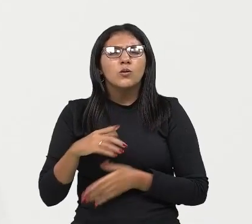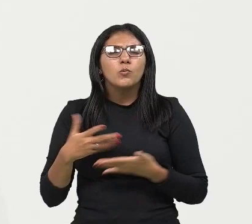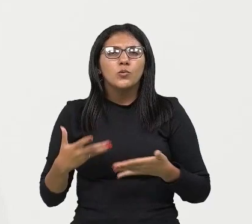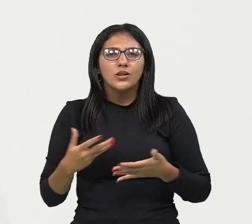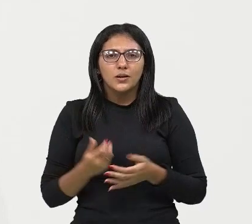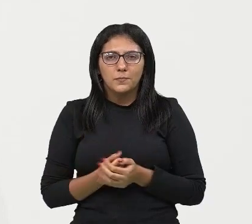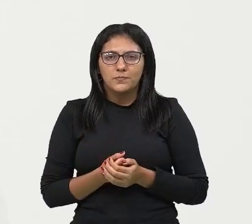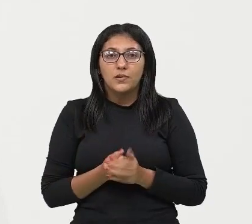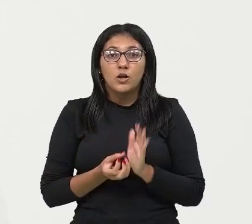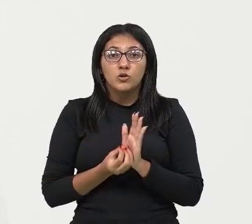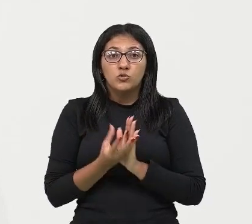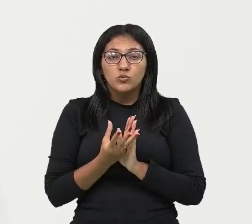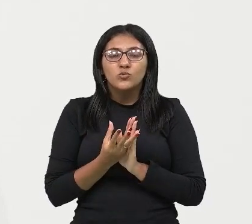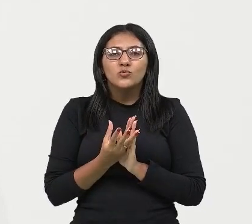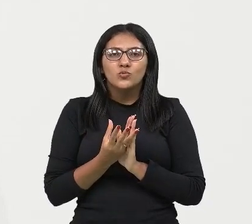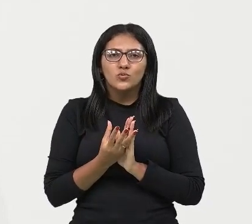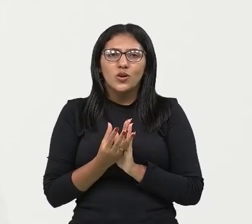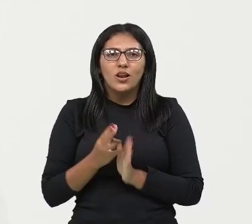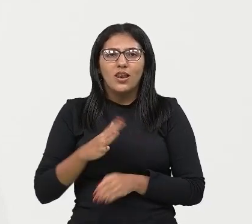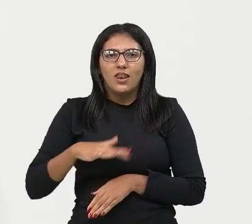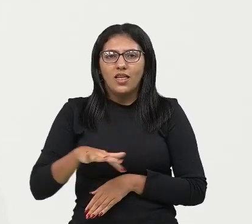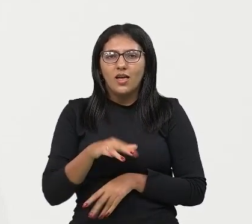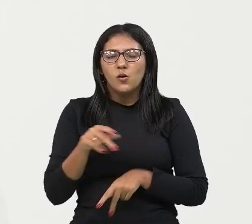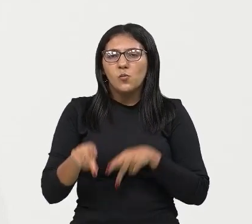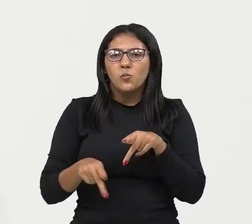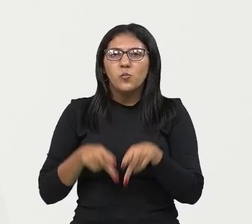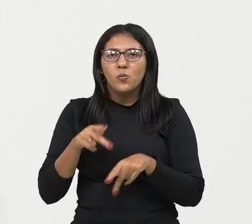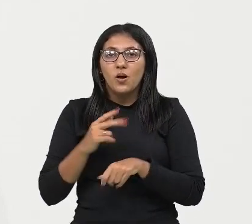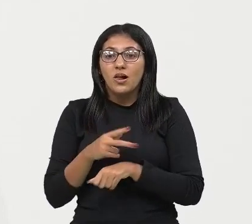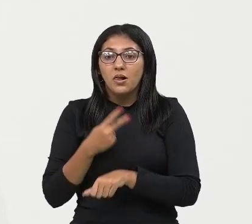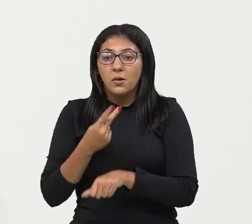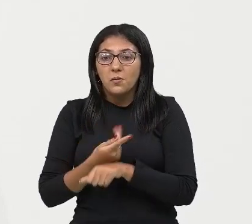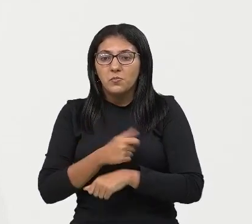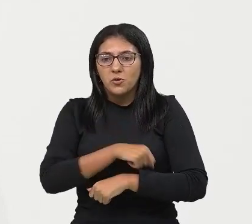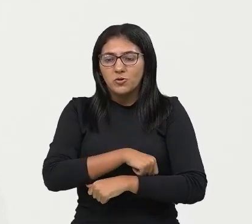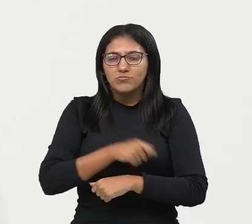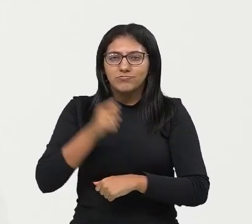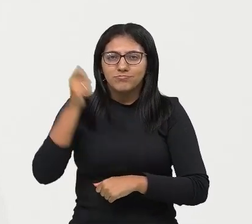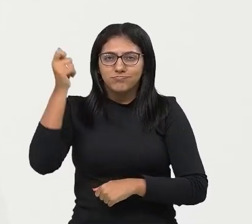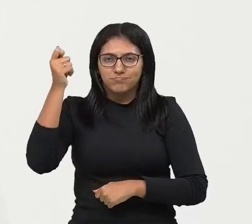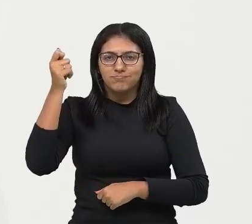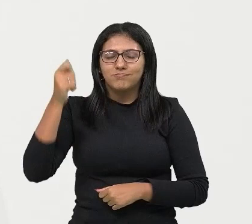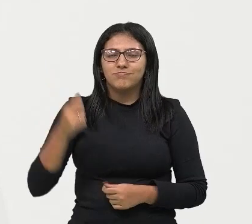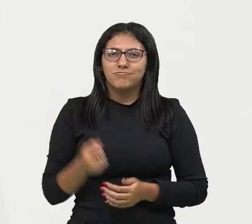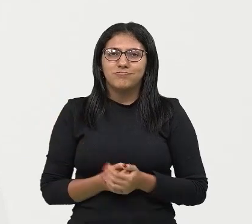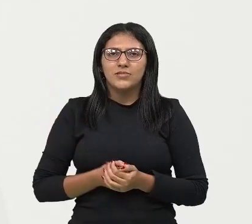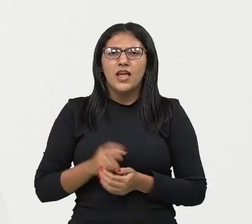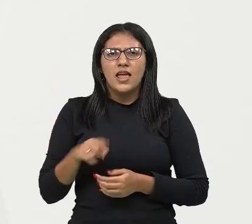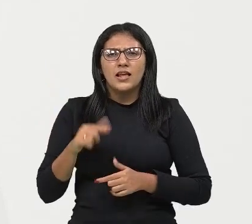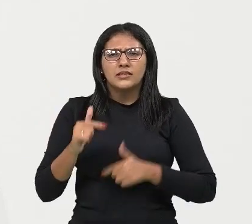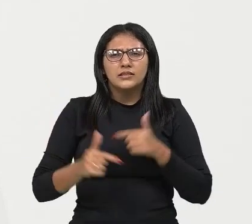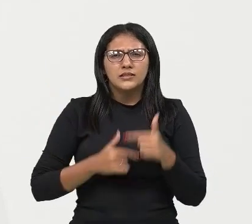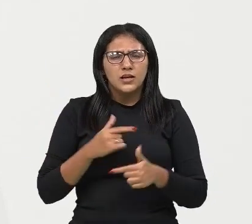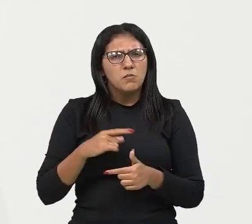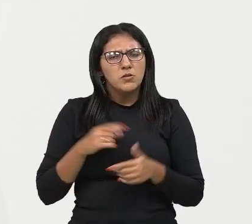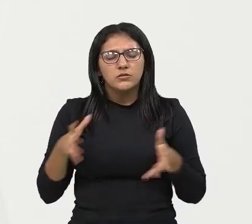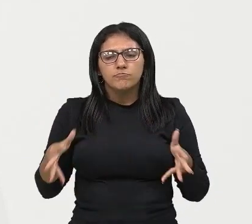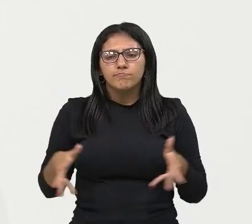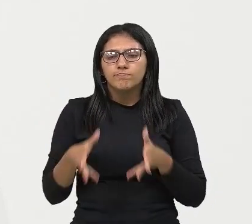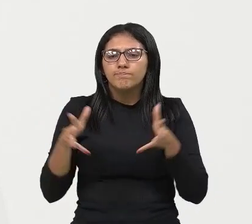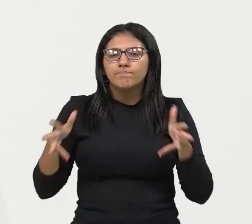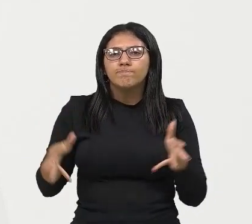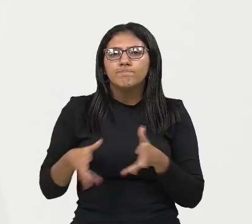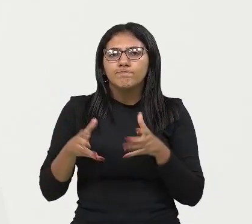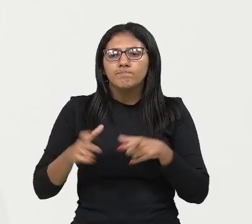Com a formação da nação após a independência. E essas atividades, elas ajudaram